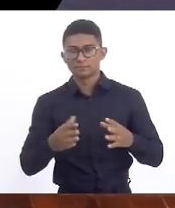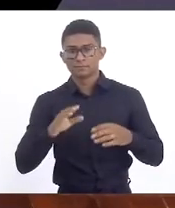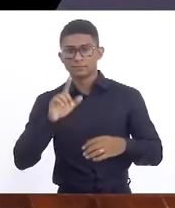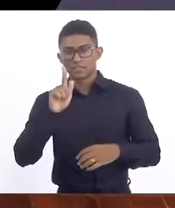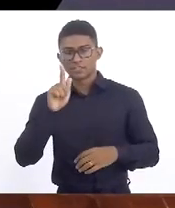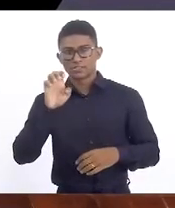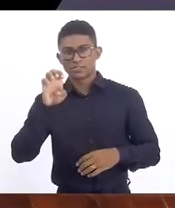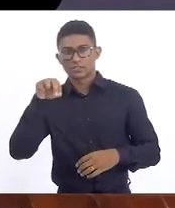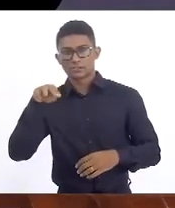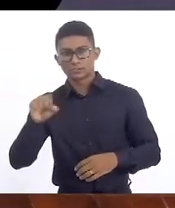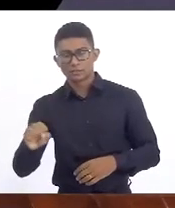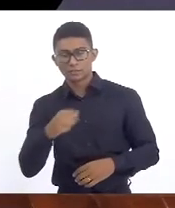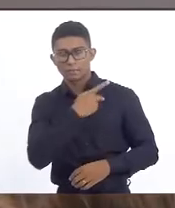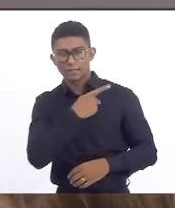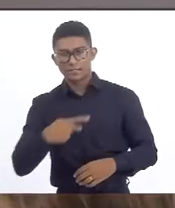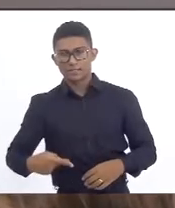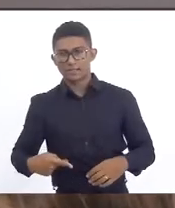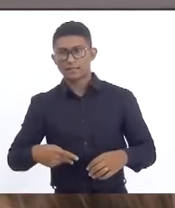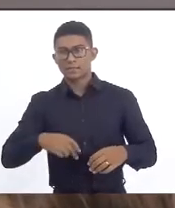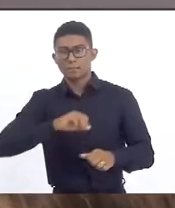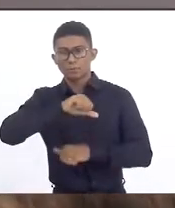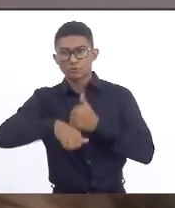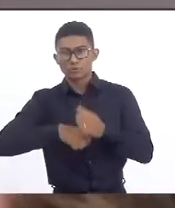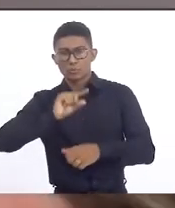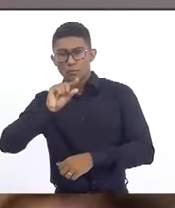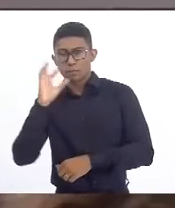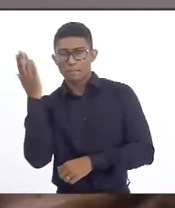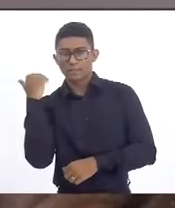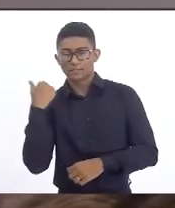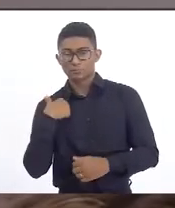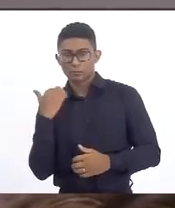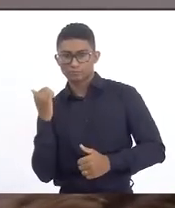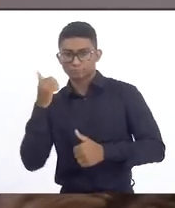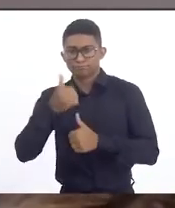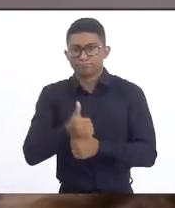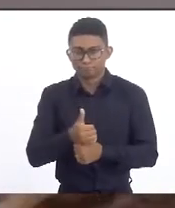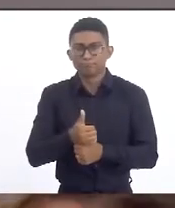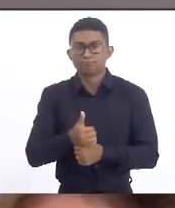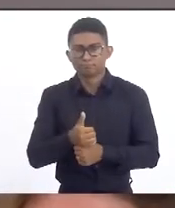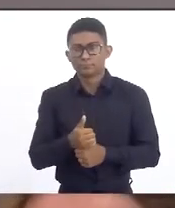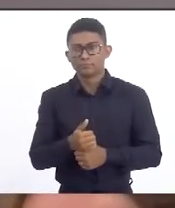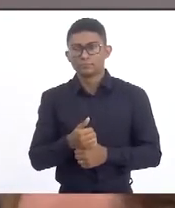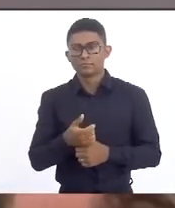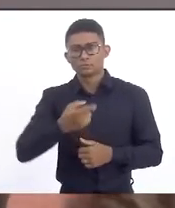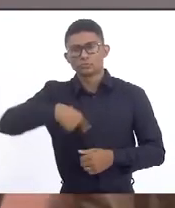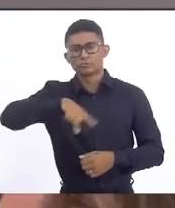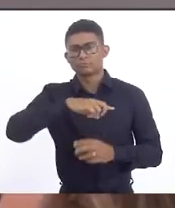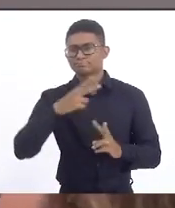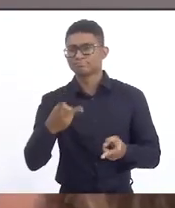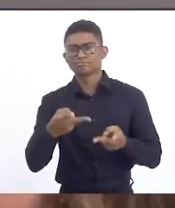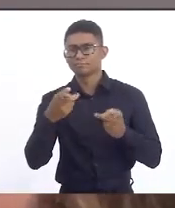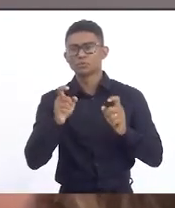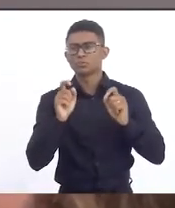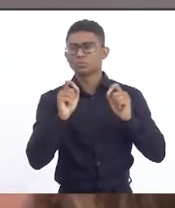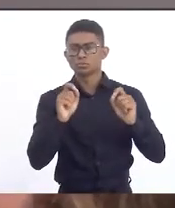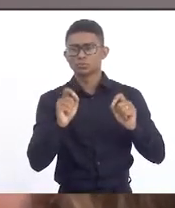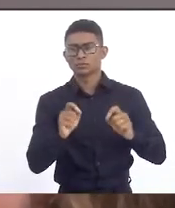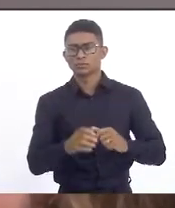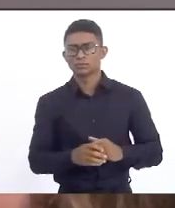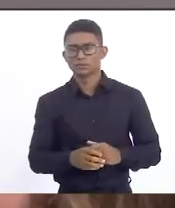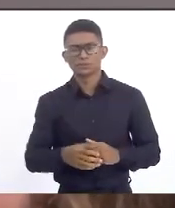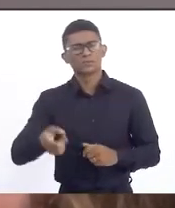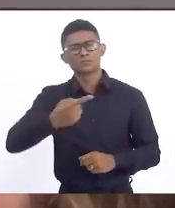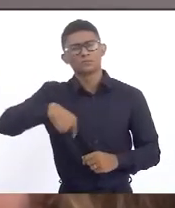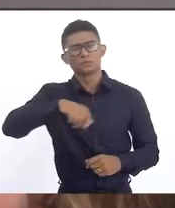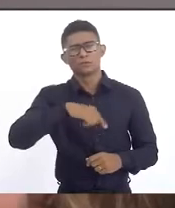assumi logo que entrei, e o que nós percebemos? Percebemos que a gente estava um pouco